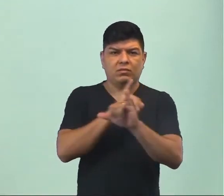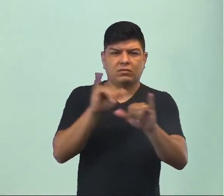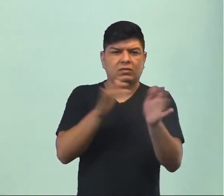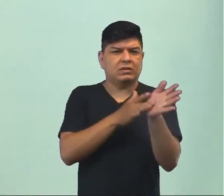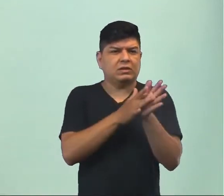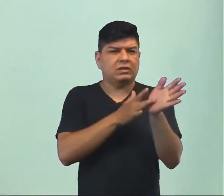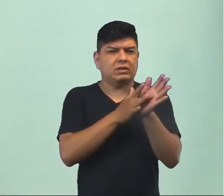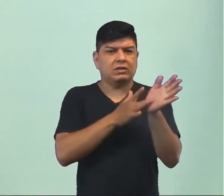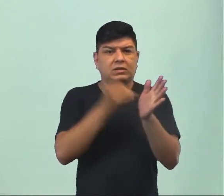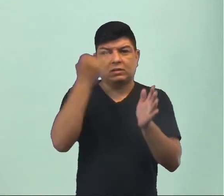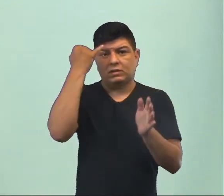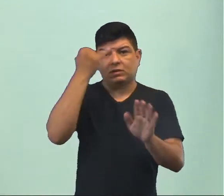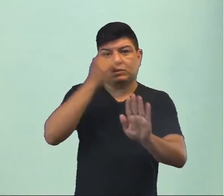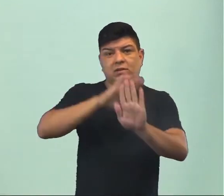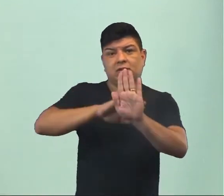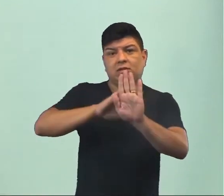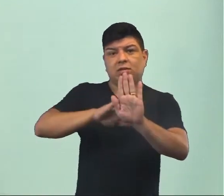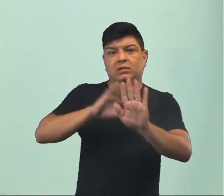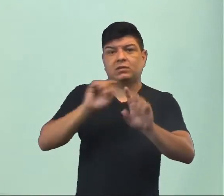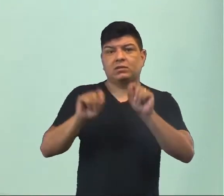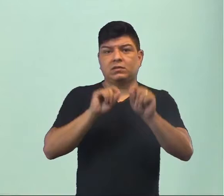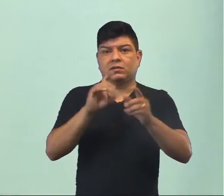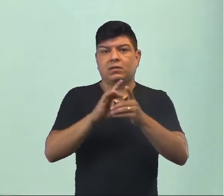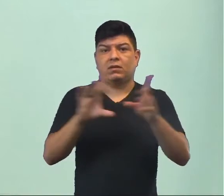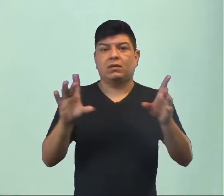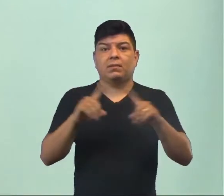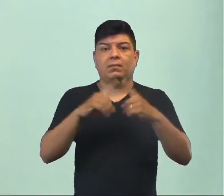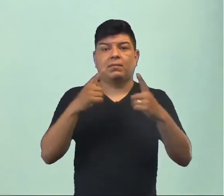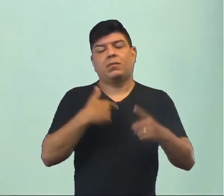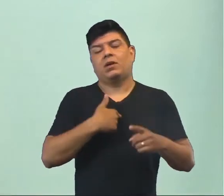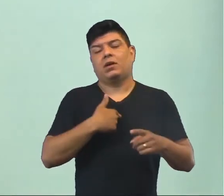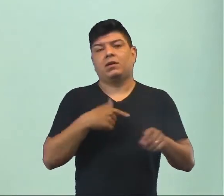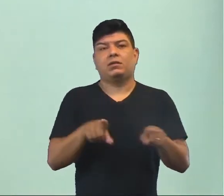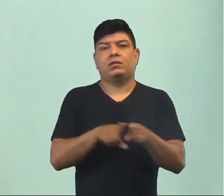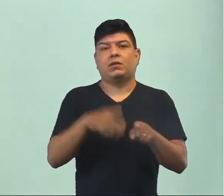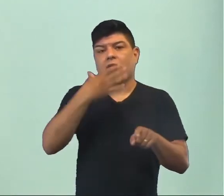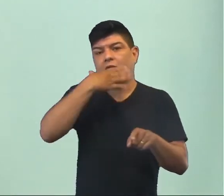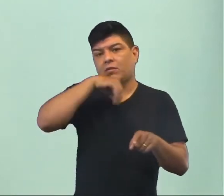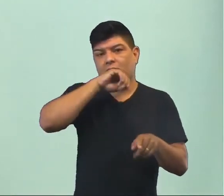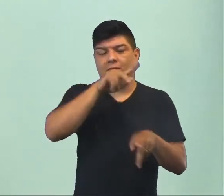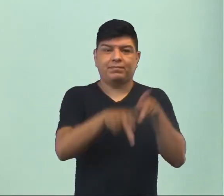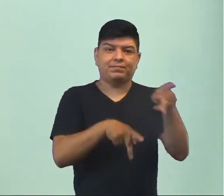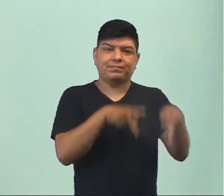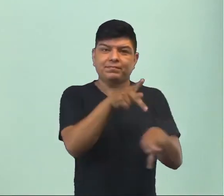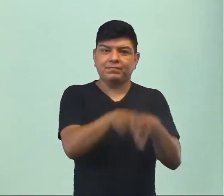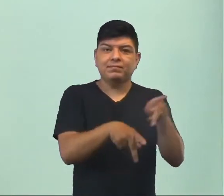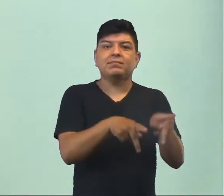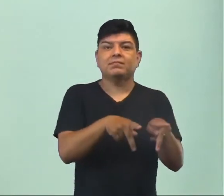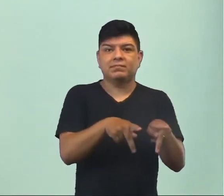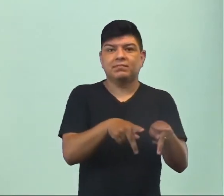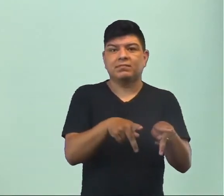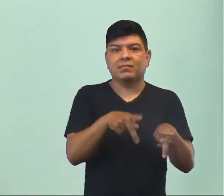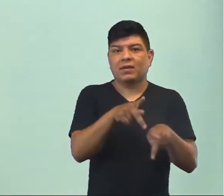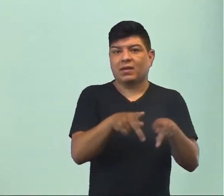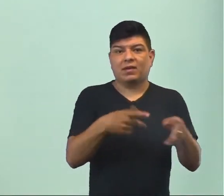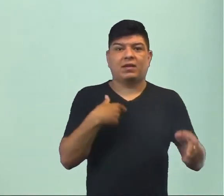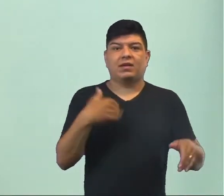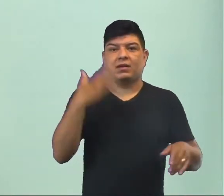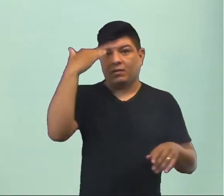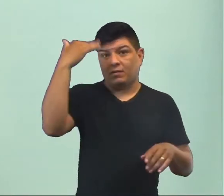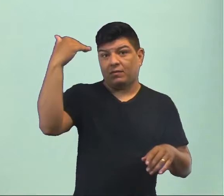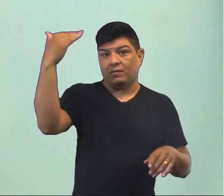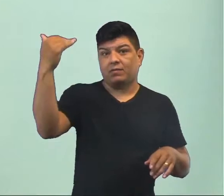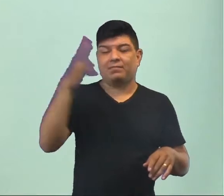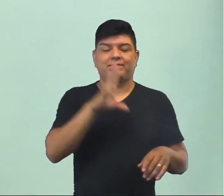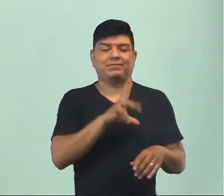ideias democráticas. O Getúlio Vargas chegou a ser chamado de pai do povo. Ele era extremamente popular e